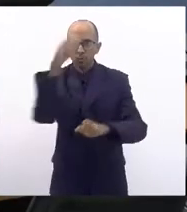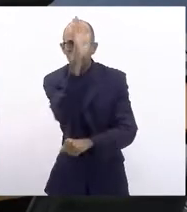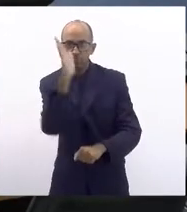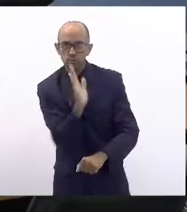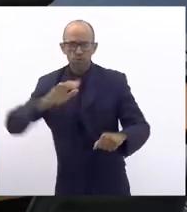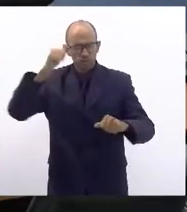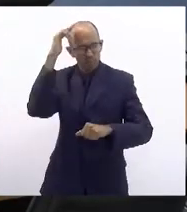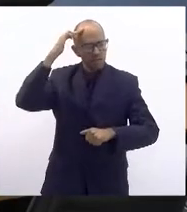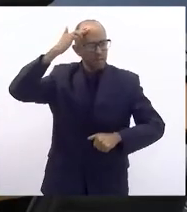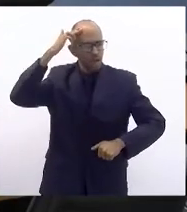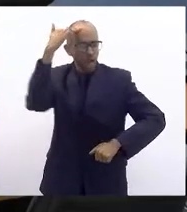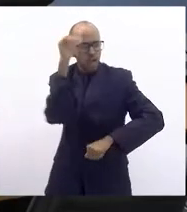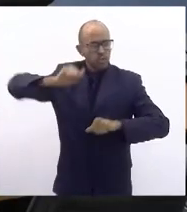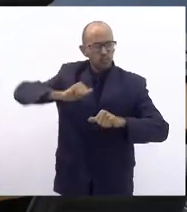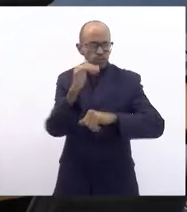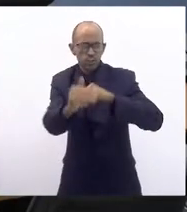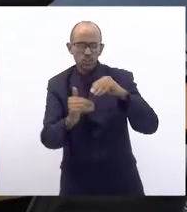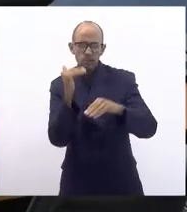E aí